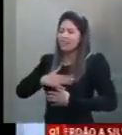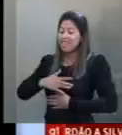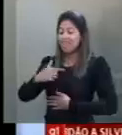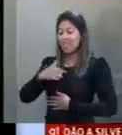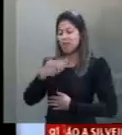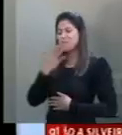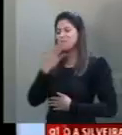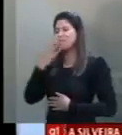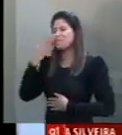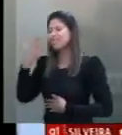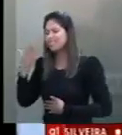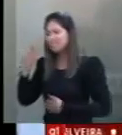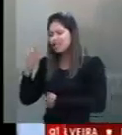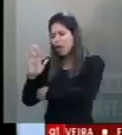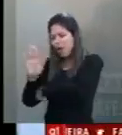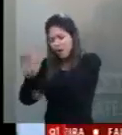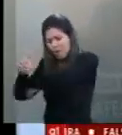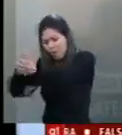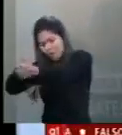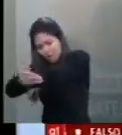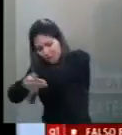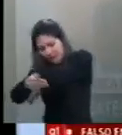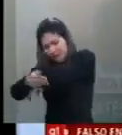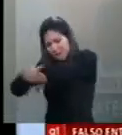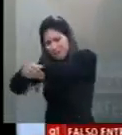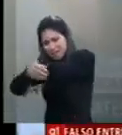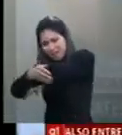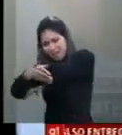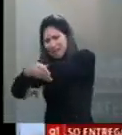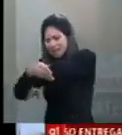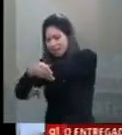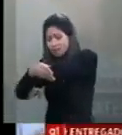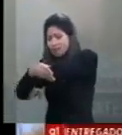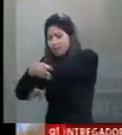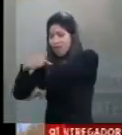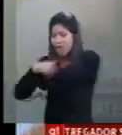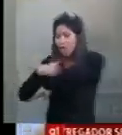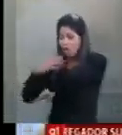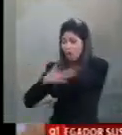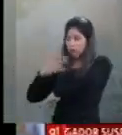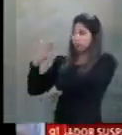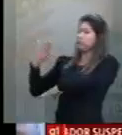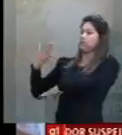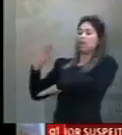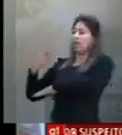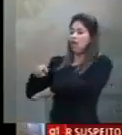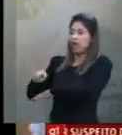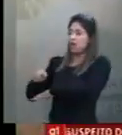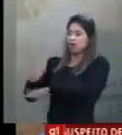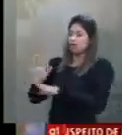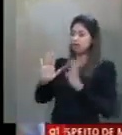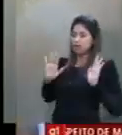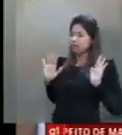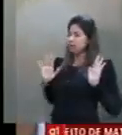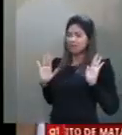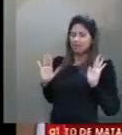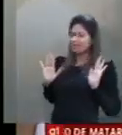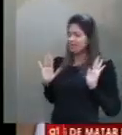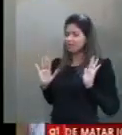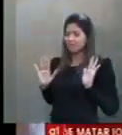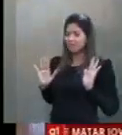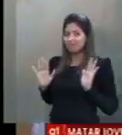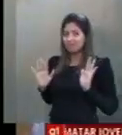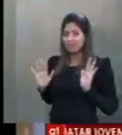estava querendo dar. Quando chegou no momento do abraço, mais uma vez eu fiquei assustada, porque ela de novo ela recuou, ela deu um pulo para